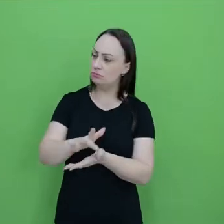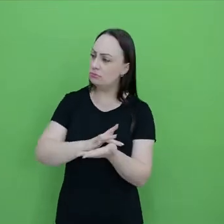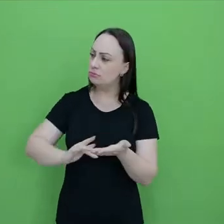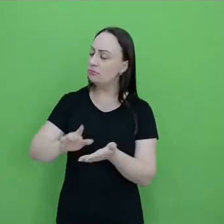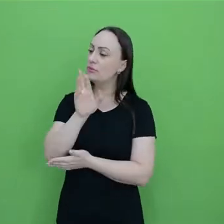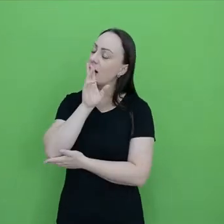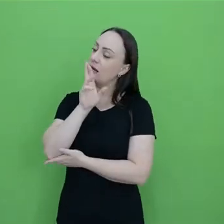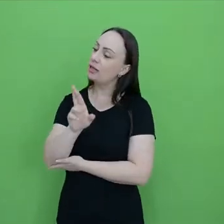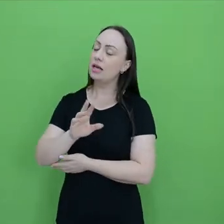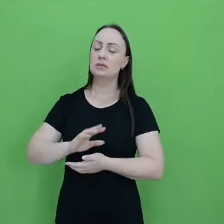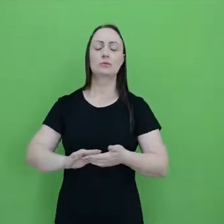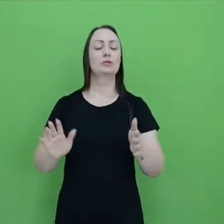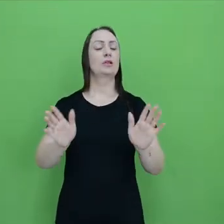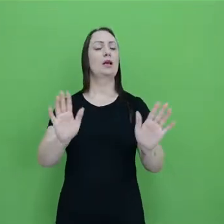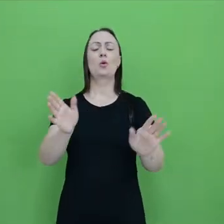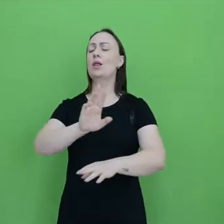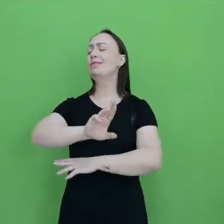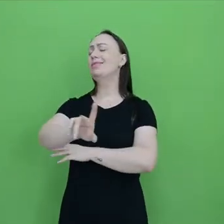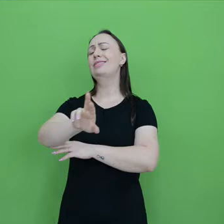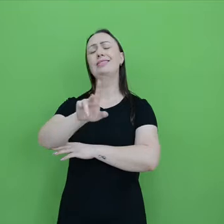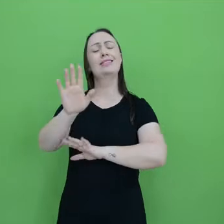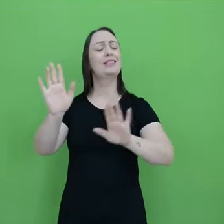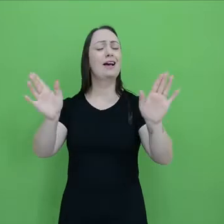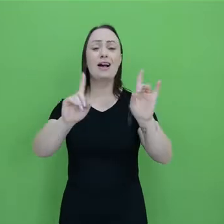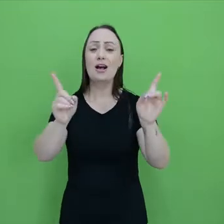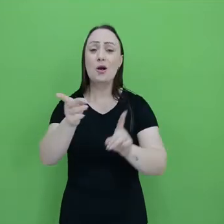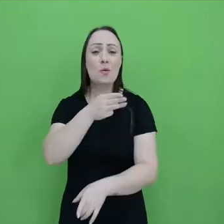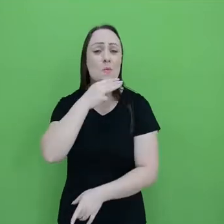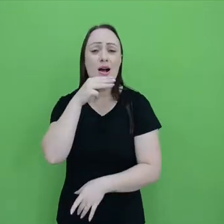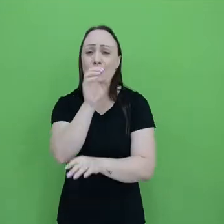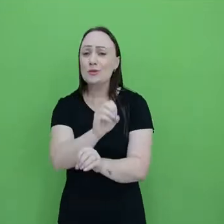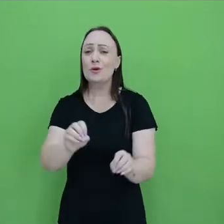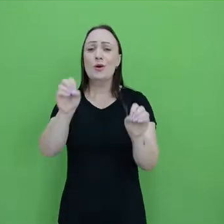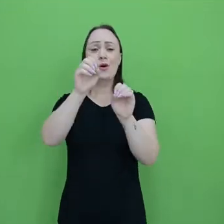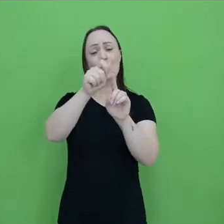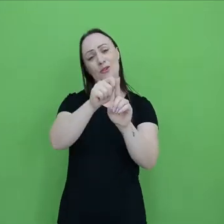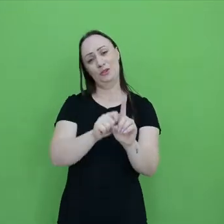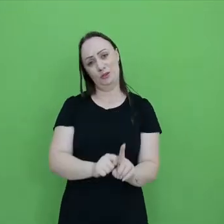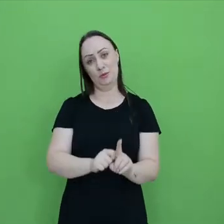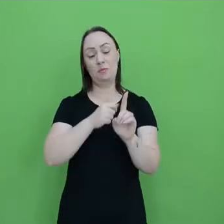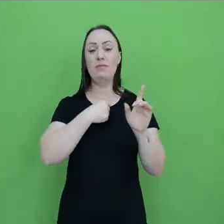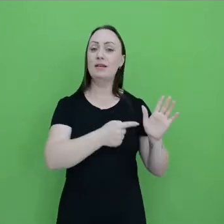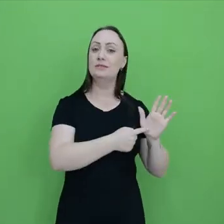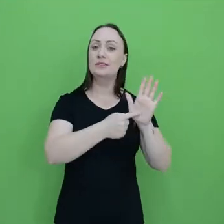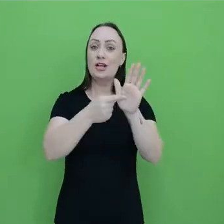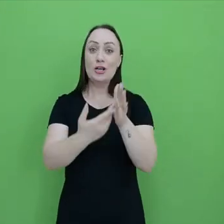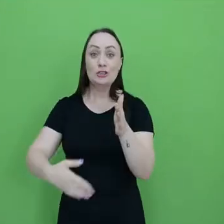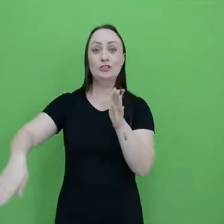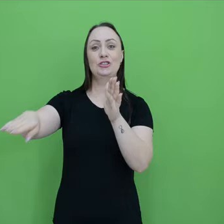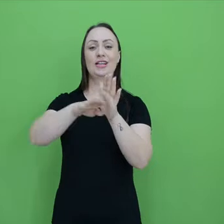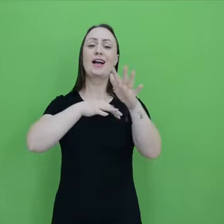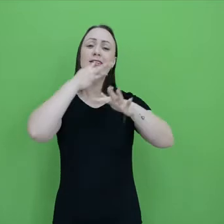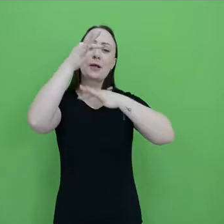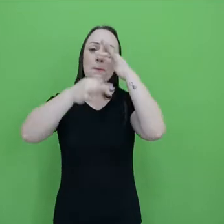cigana respondeu. Claro que não! Março é um ótimo mês. Anuncia a chegada